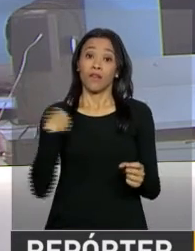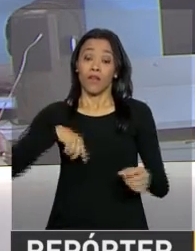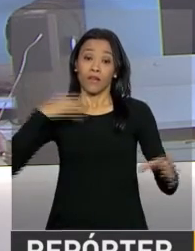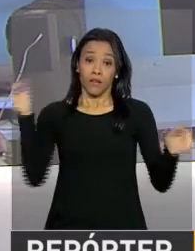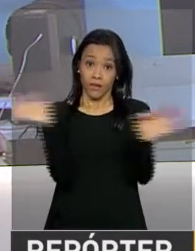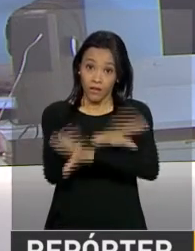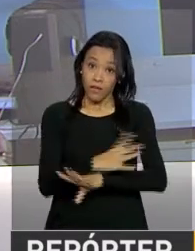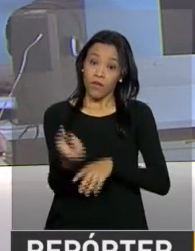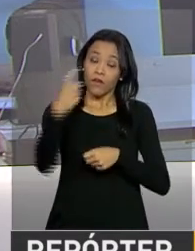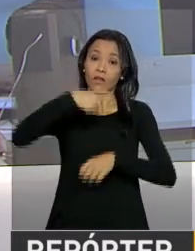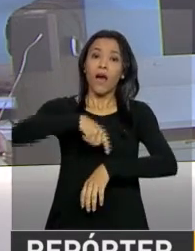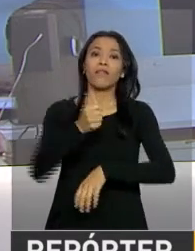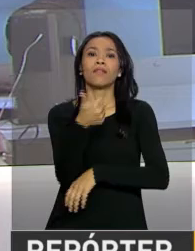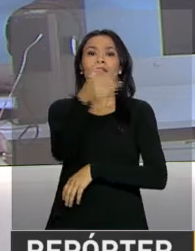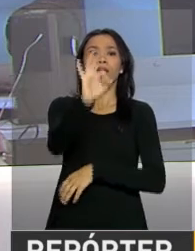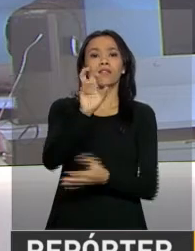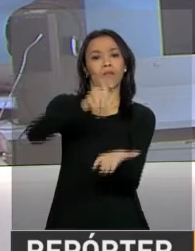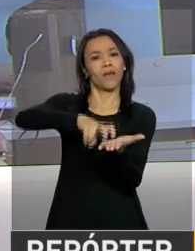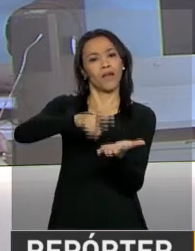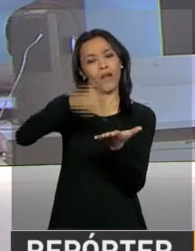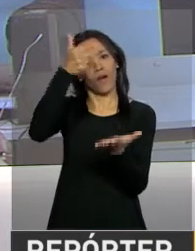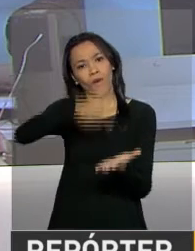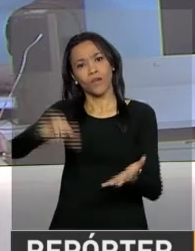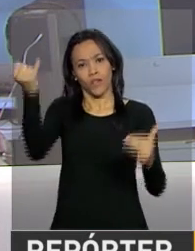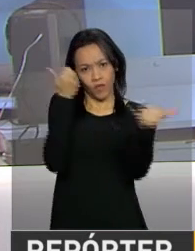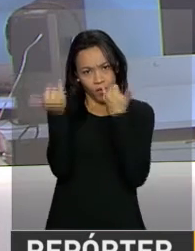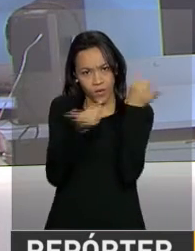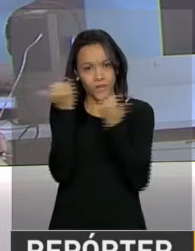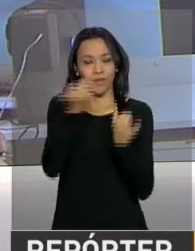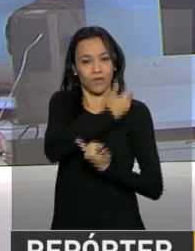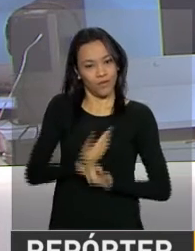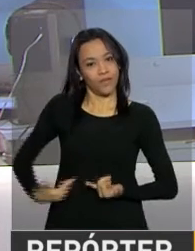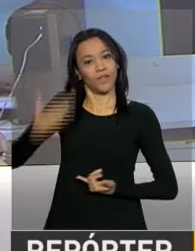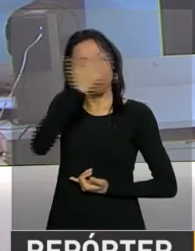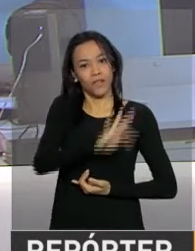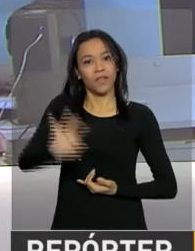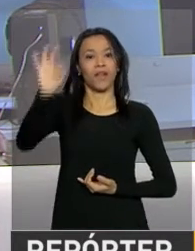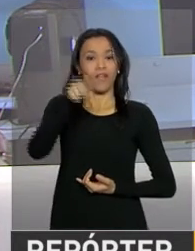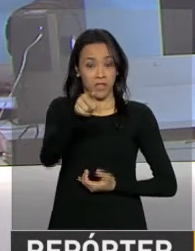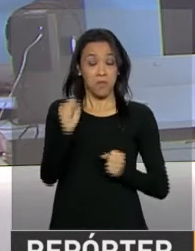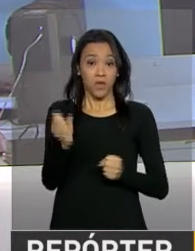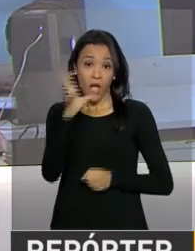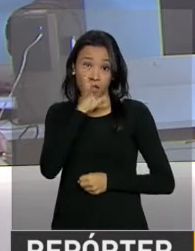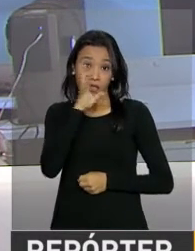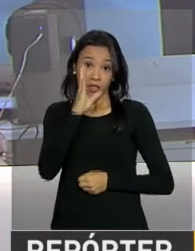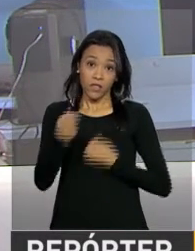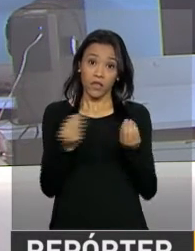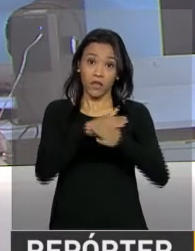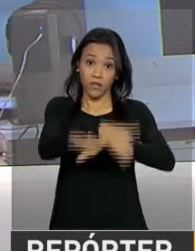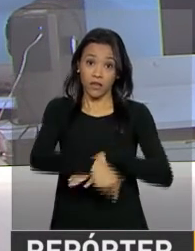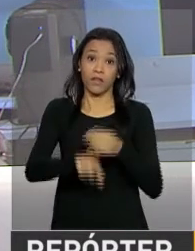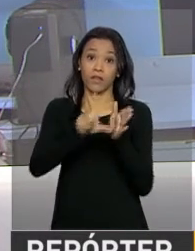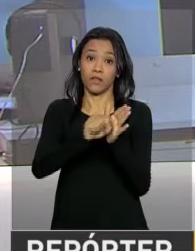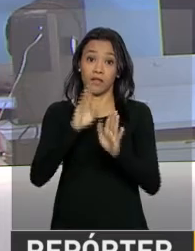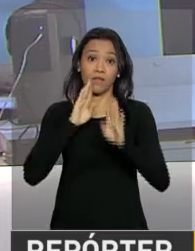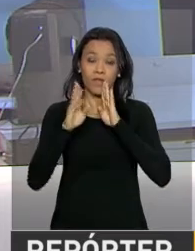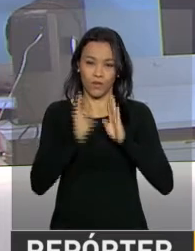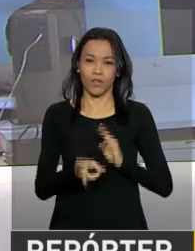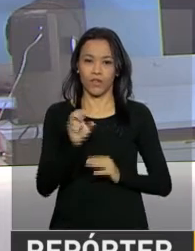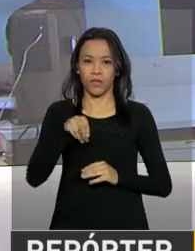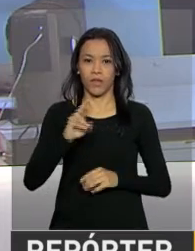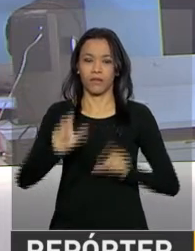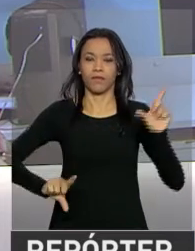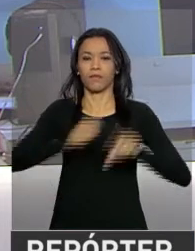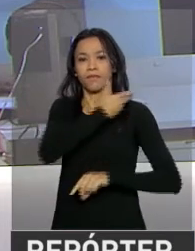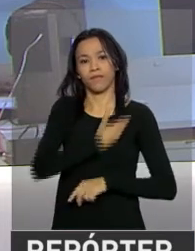10 da manhã com outras informações do governo federal acompanhe também as novidades em nossas redes sociais continua com a gente ele